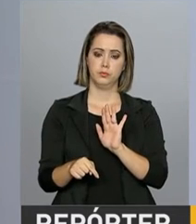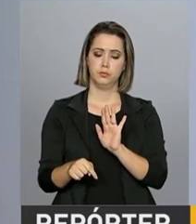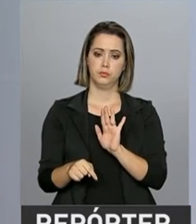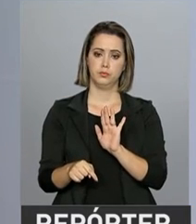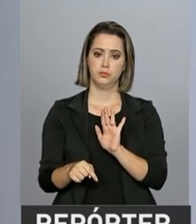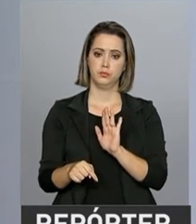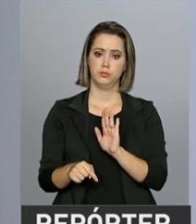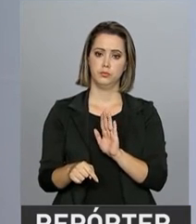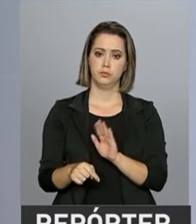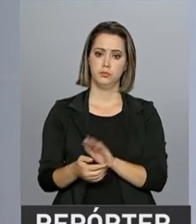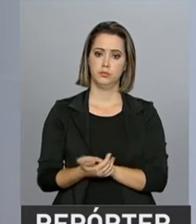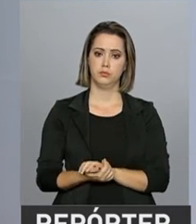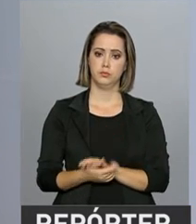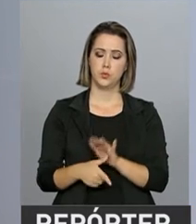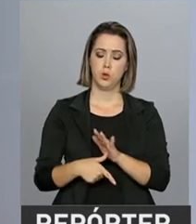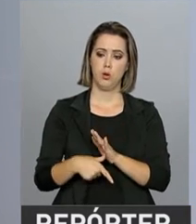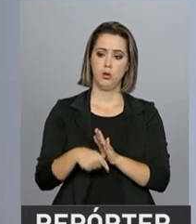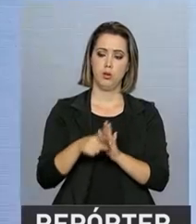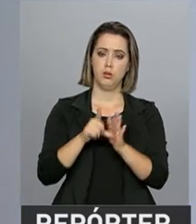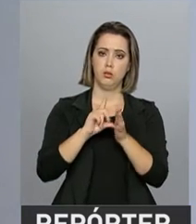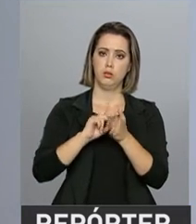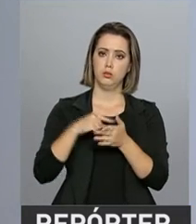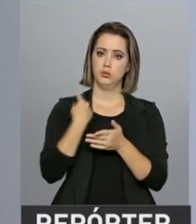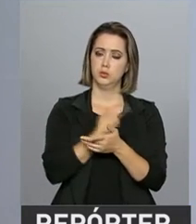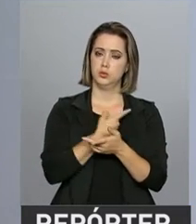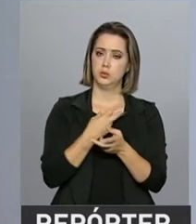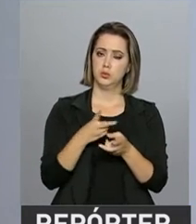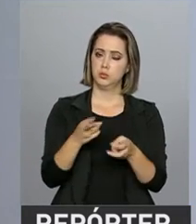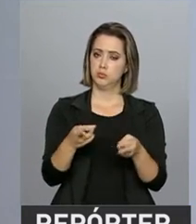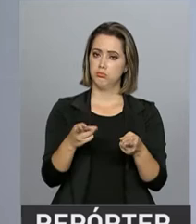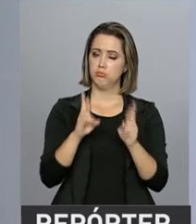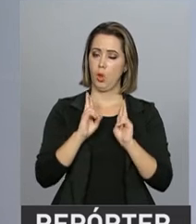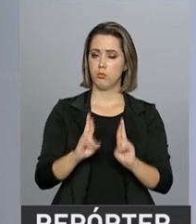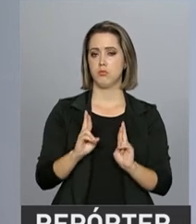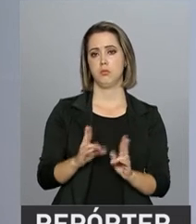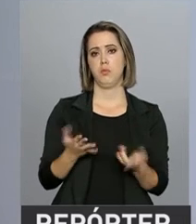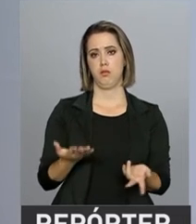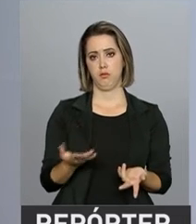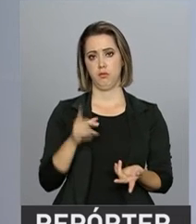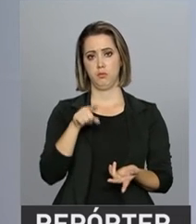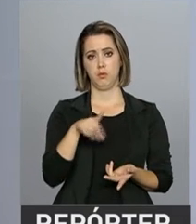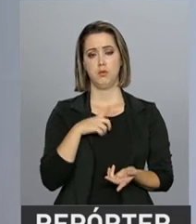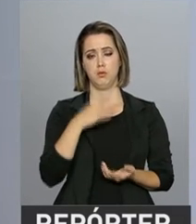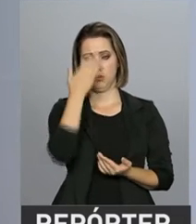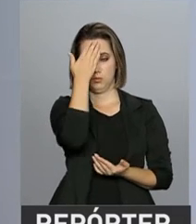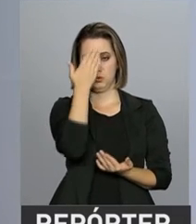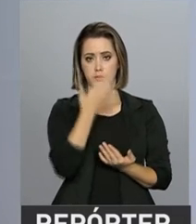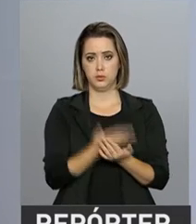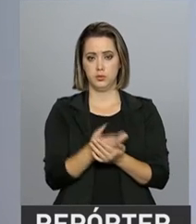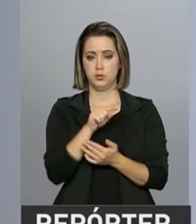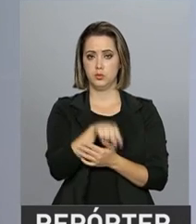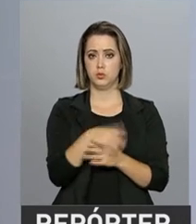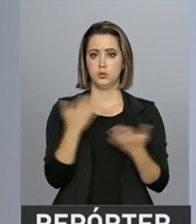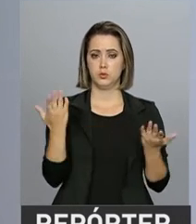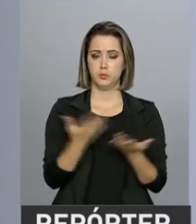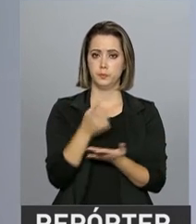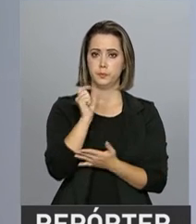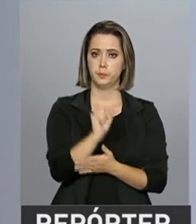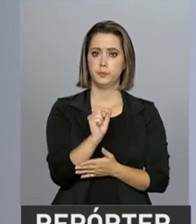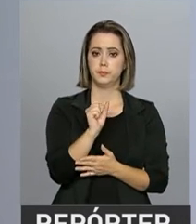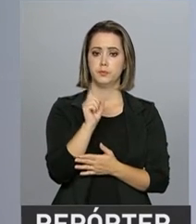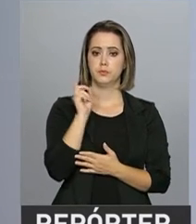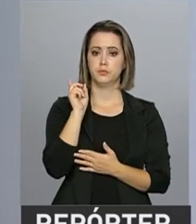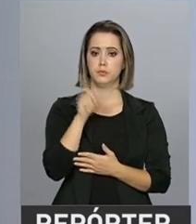muito, muito antes do que nós supunhamos. E creio que este ambiente,